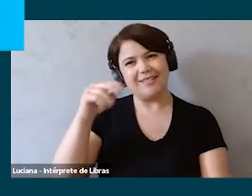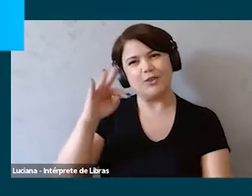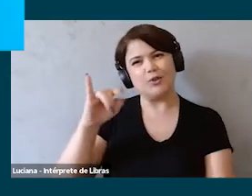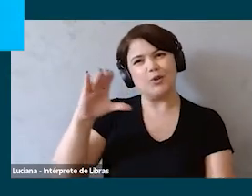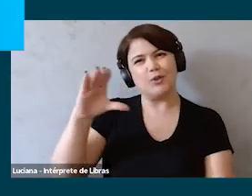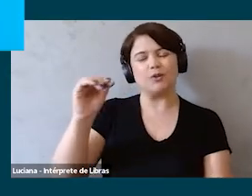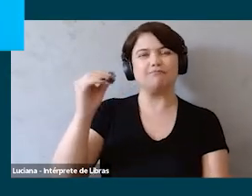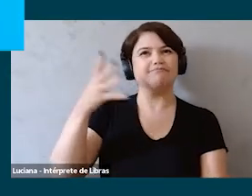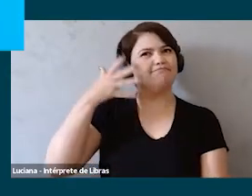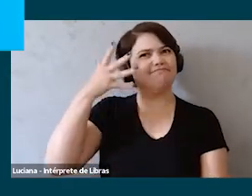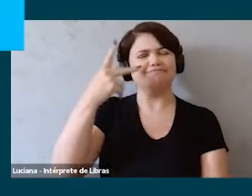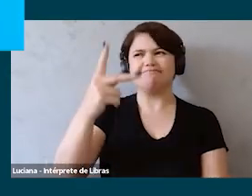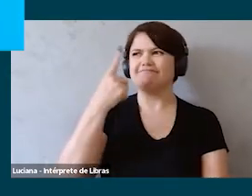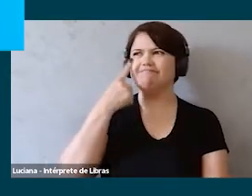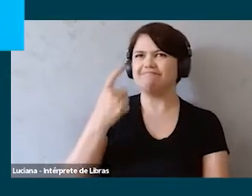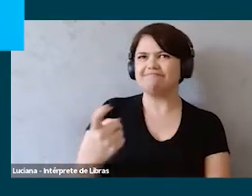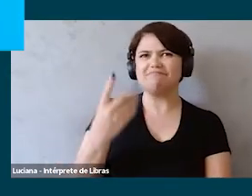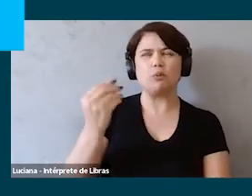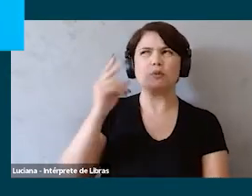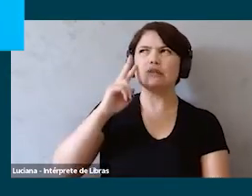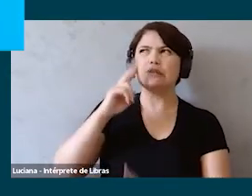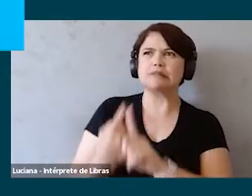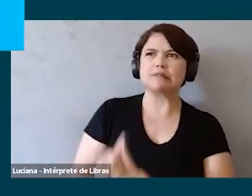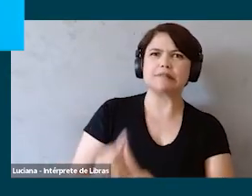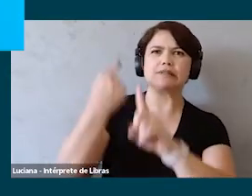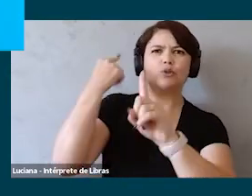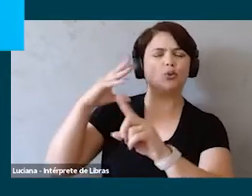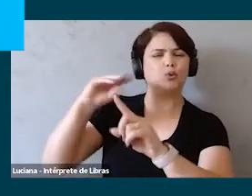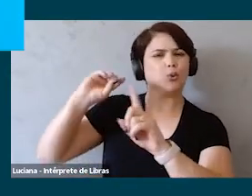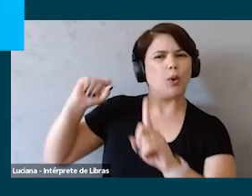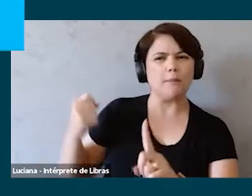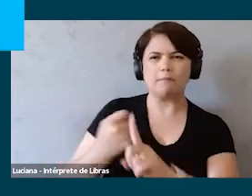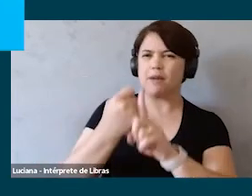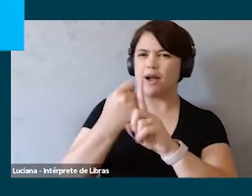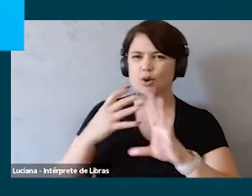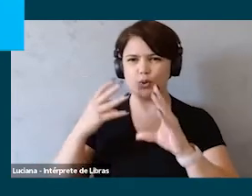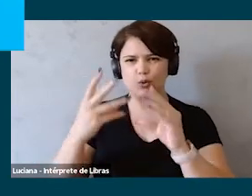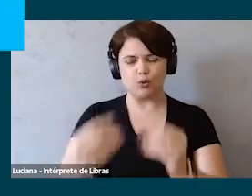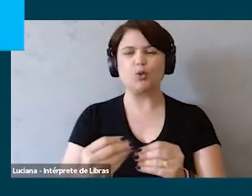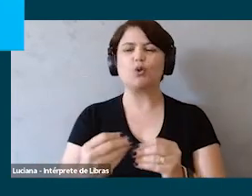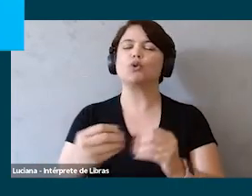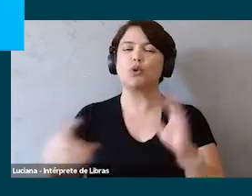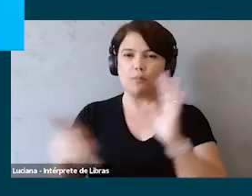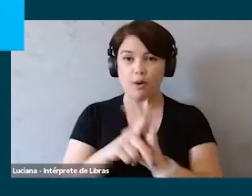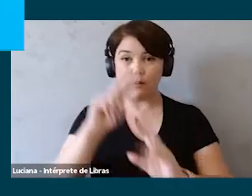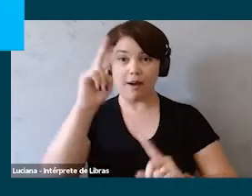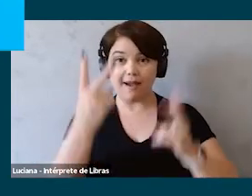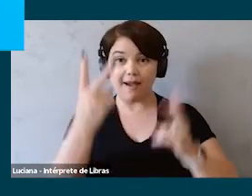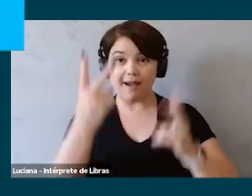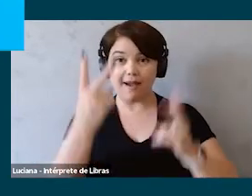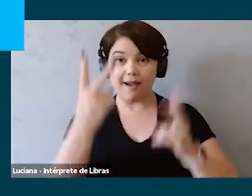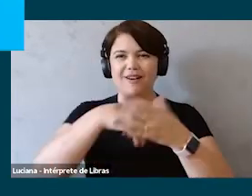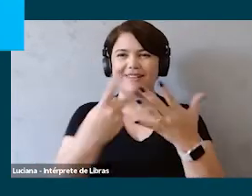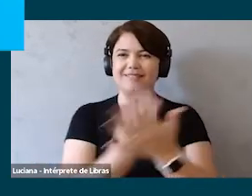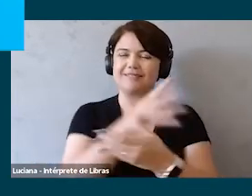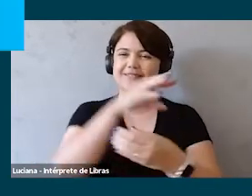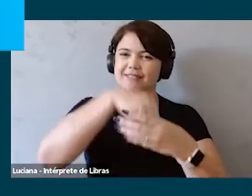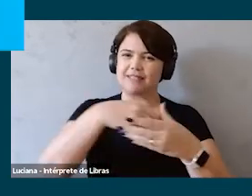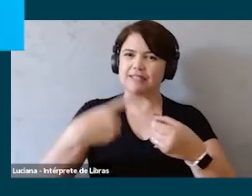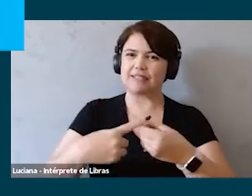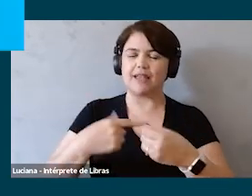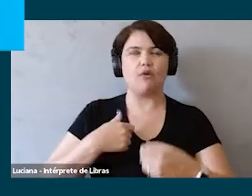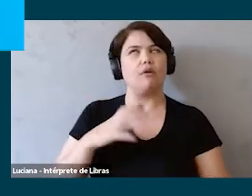Muito obrigada, Antônio, pela sua palestra. Interessantíssima assim, a história de toda a movimentação e impacto que a parte carnavalesca, né, causa